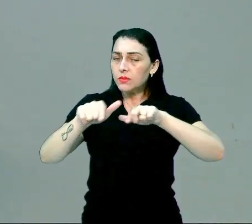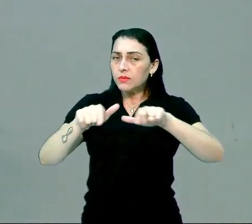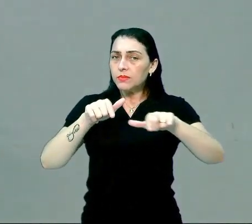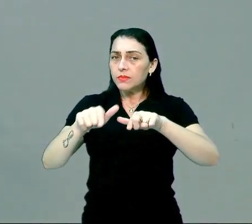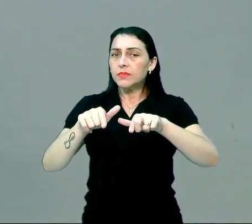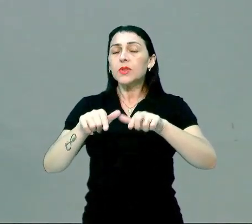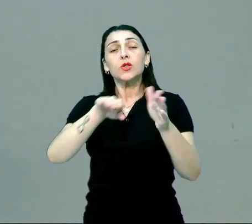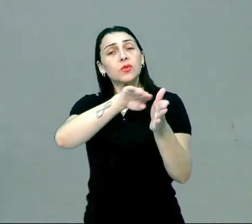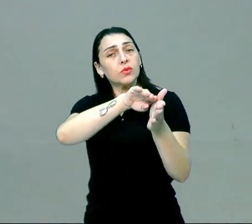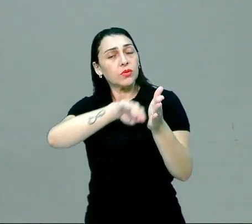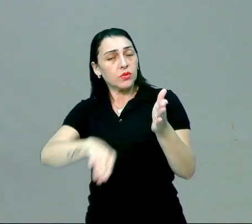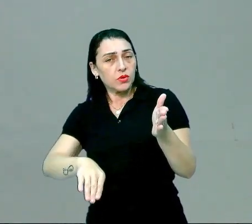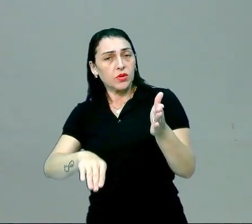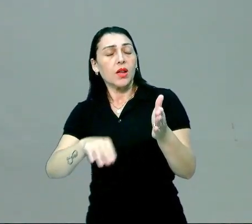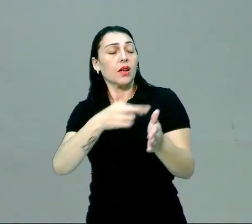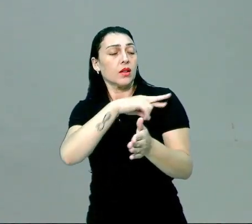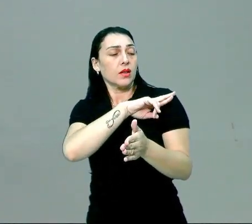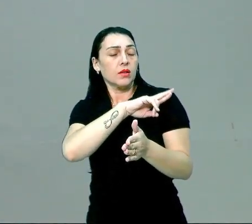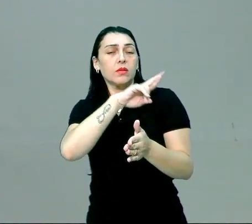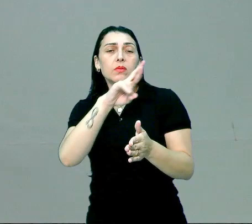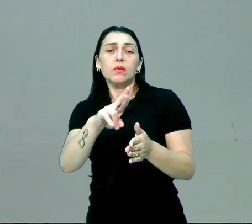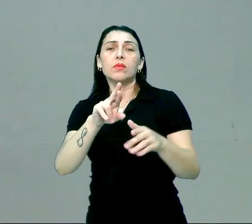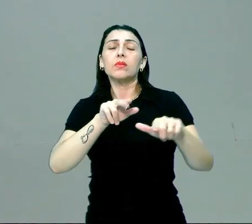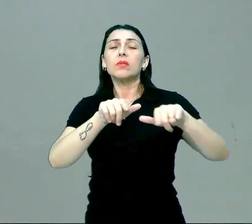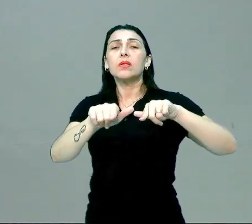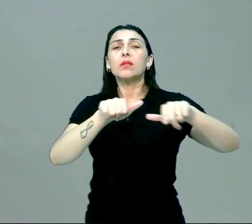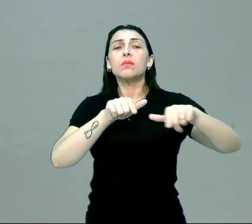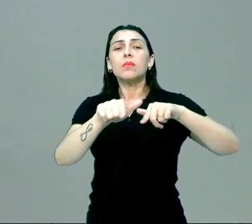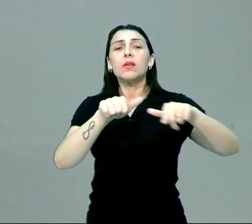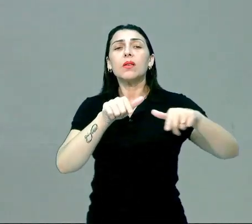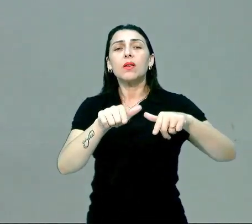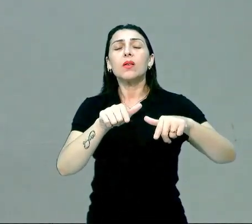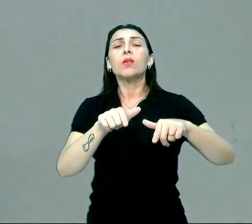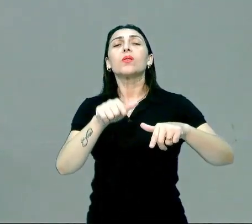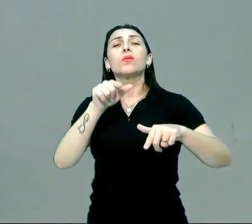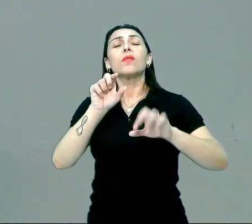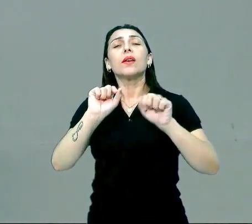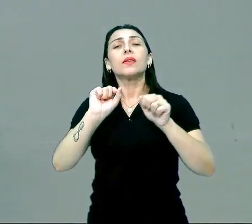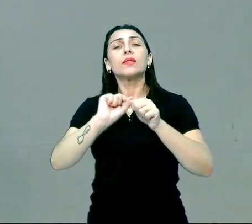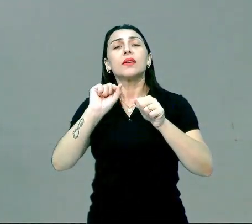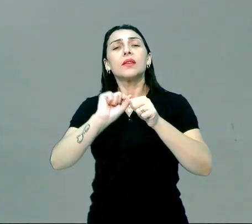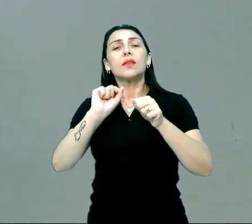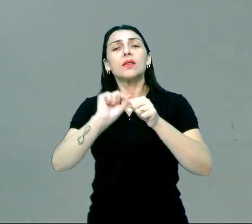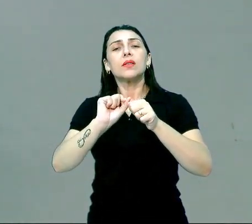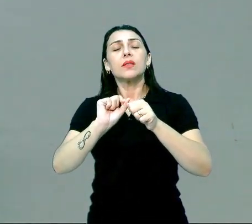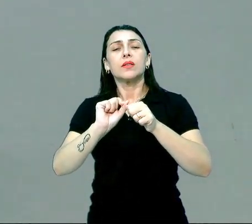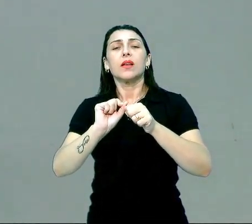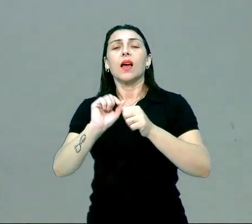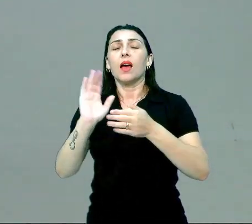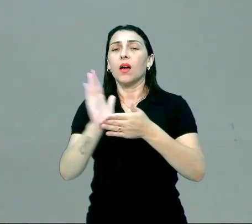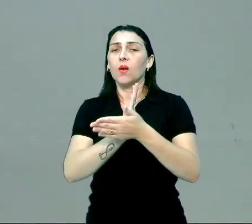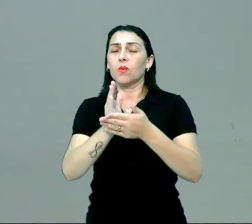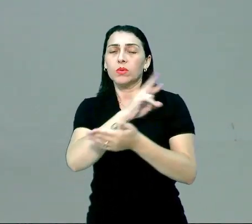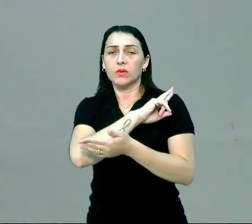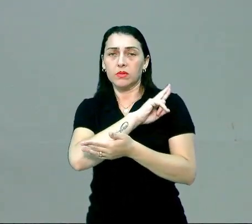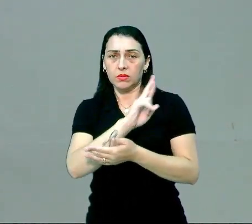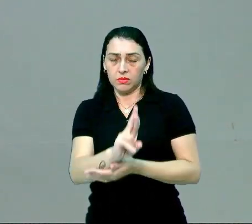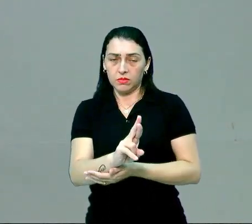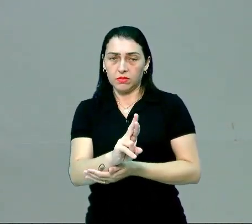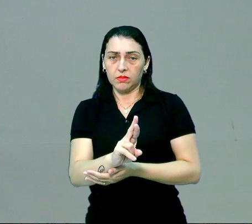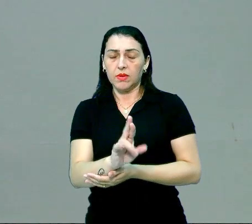trabalho, tirando a responsabilidade do trabalhador no cumprimento, digamos assim, de determinadas